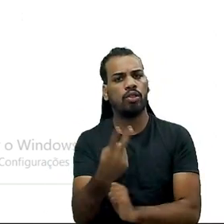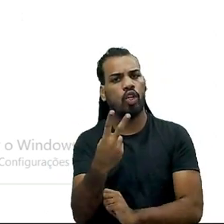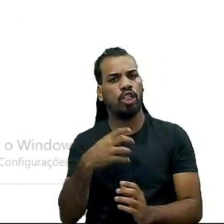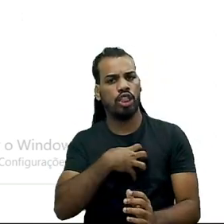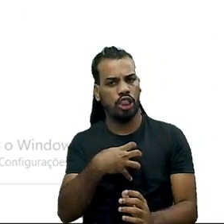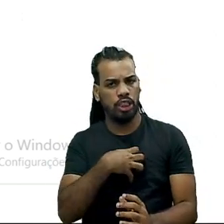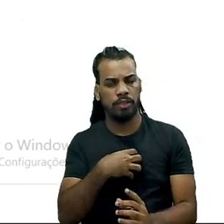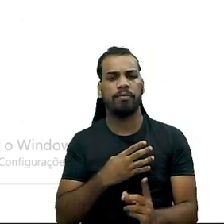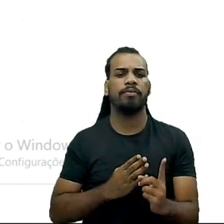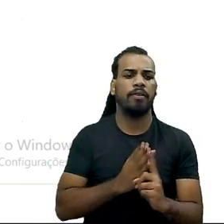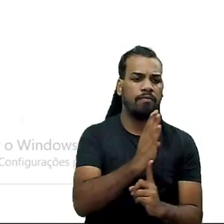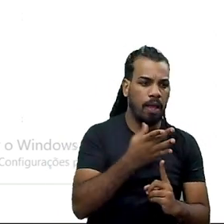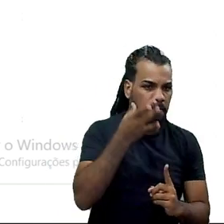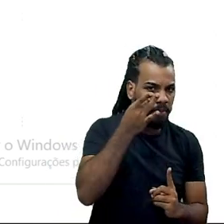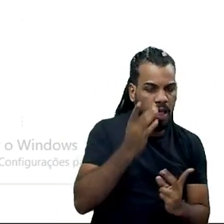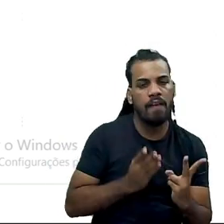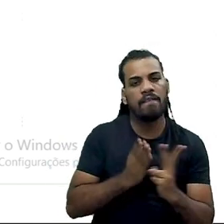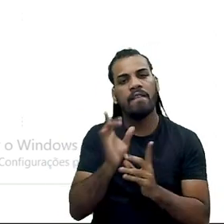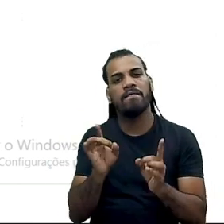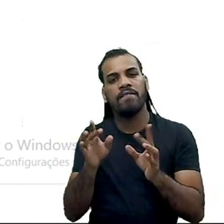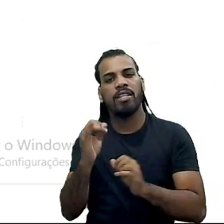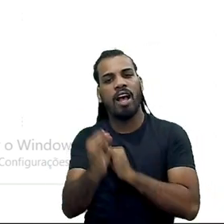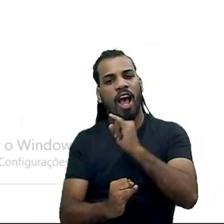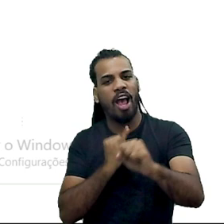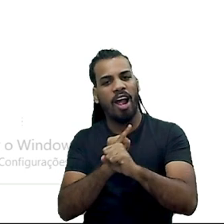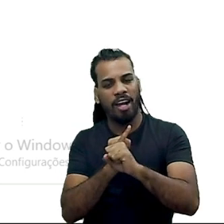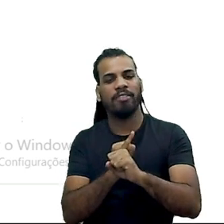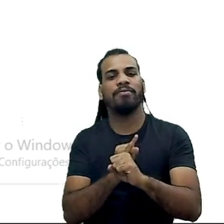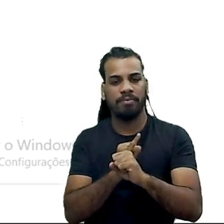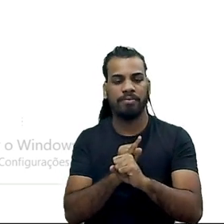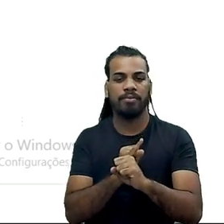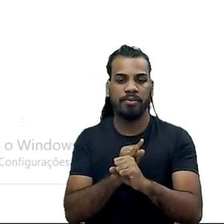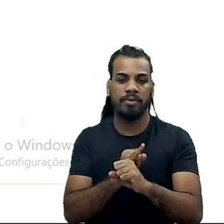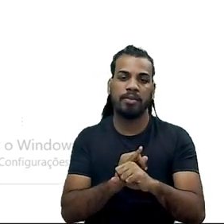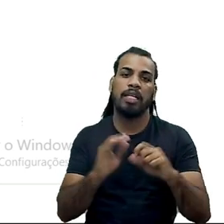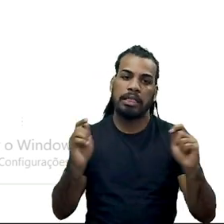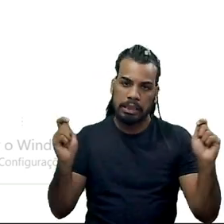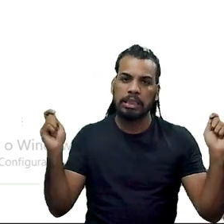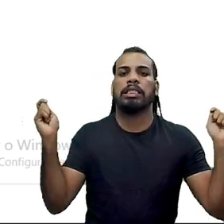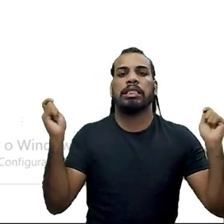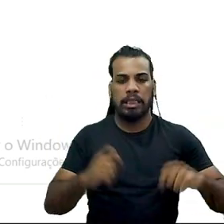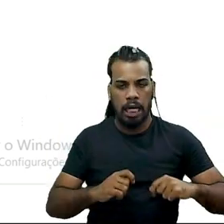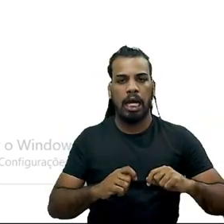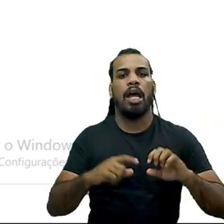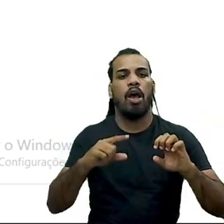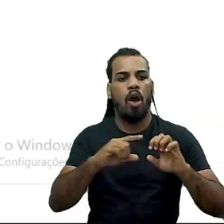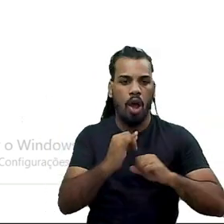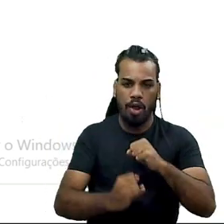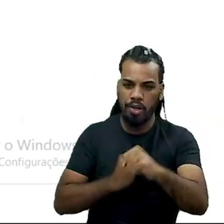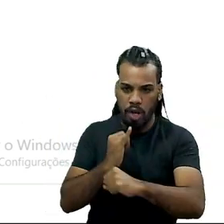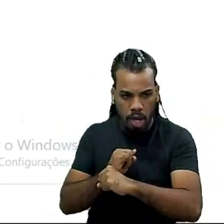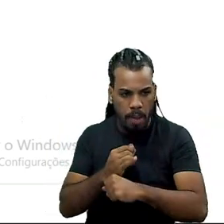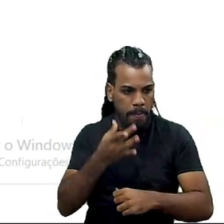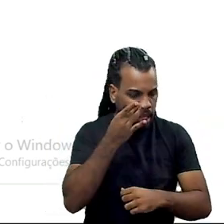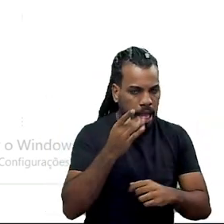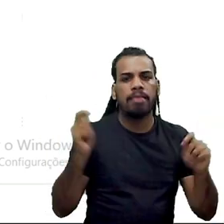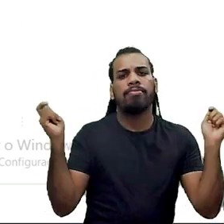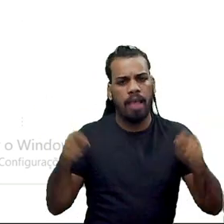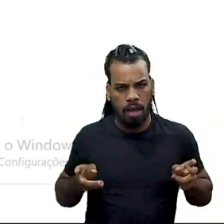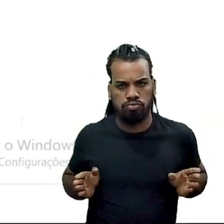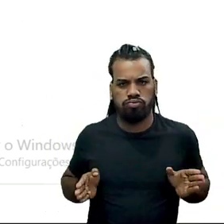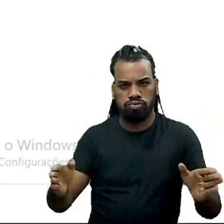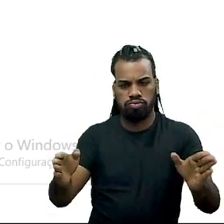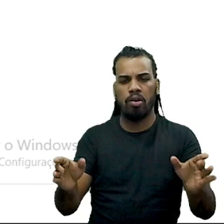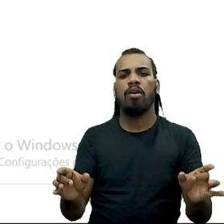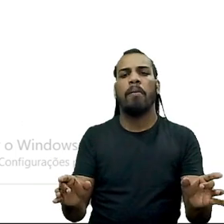venda presencial e venda online. Então, embora nada impede que você tenha um empreendimento online e um empreendimento presencial, mas